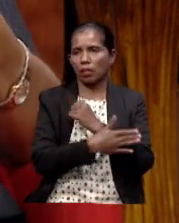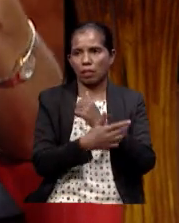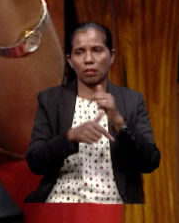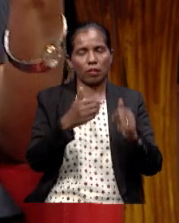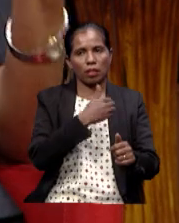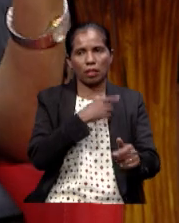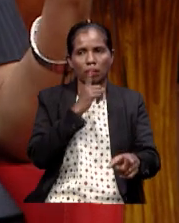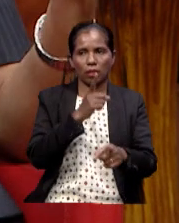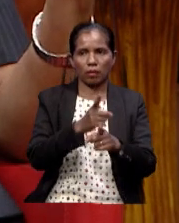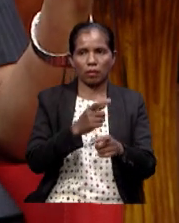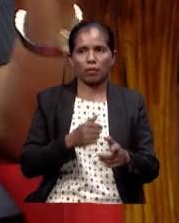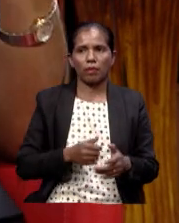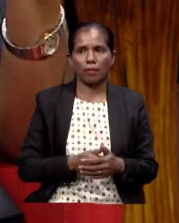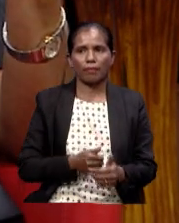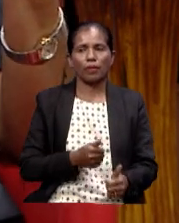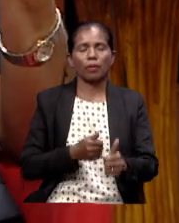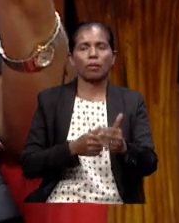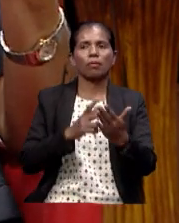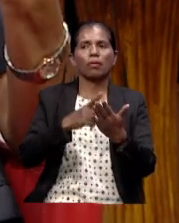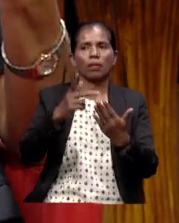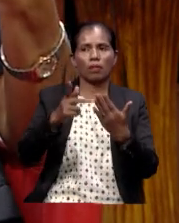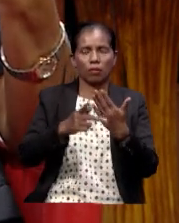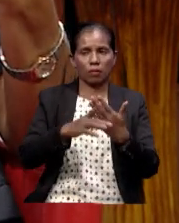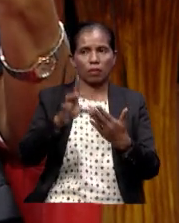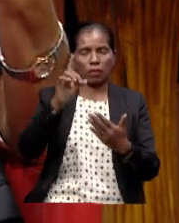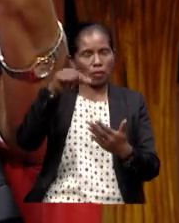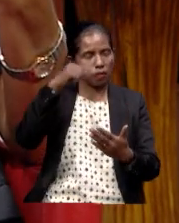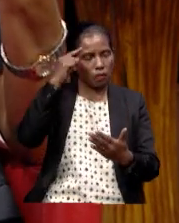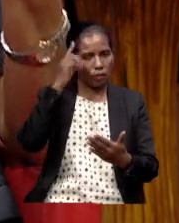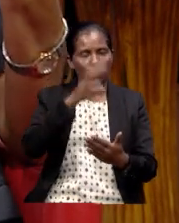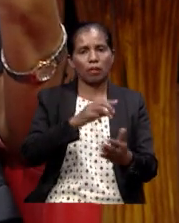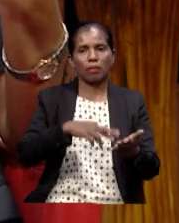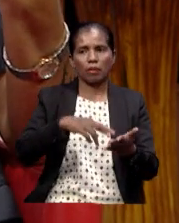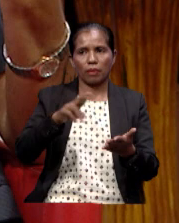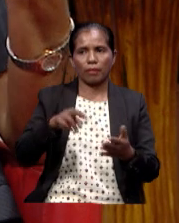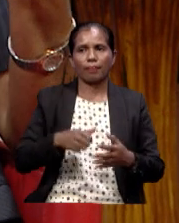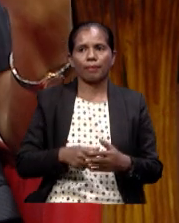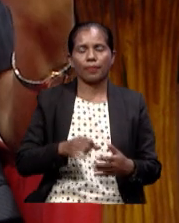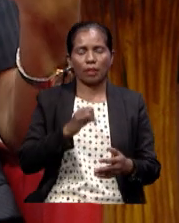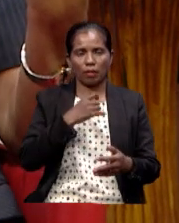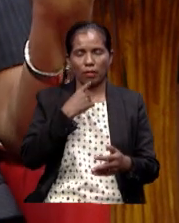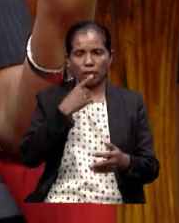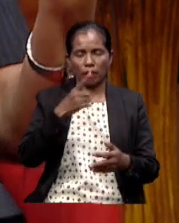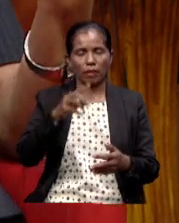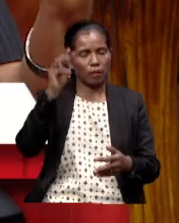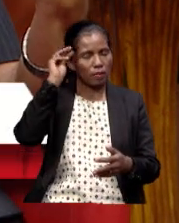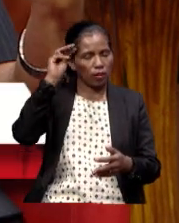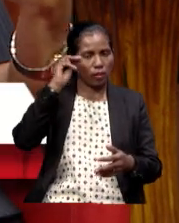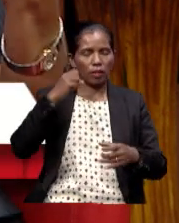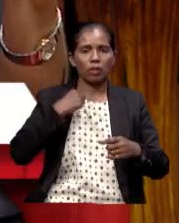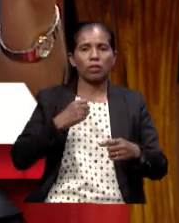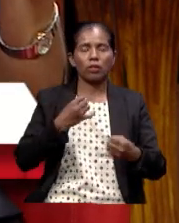máximo. E baseia o programa de mesmo quarto governo constitucional à prova, ao exercer a função ministra da Justiça à altura de